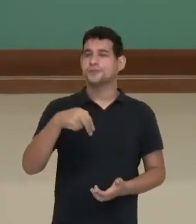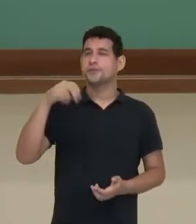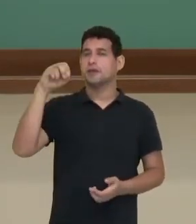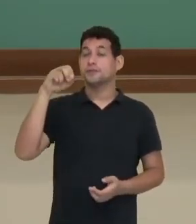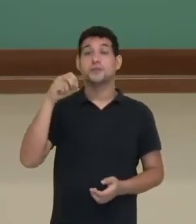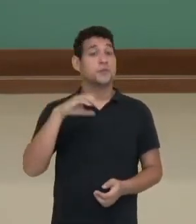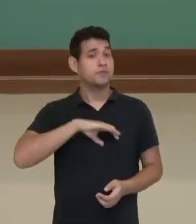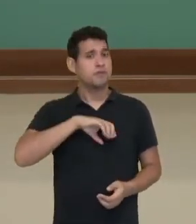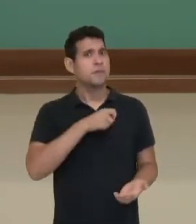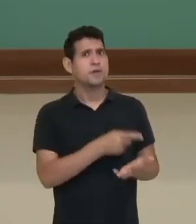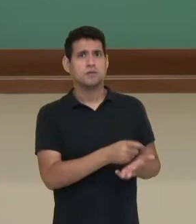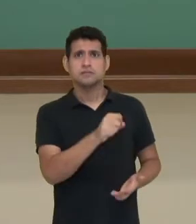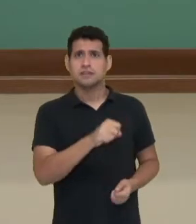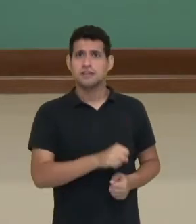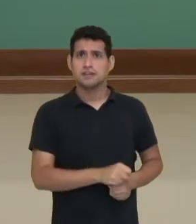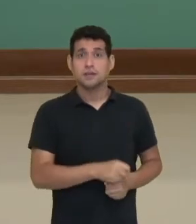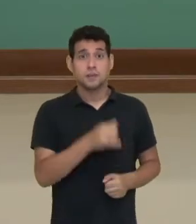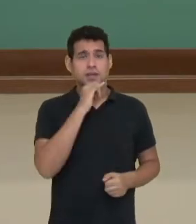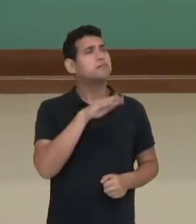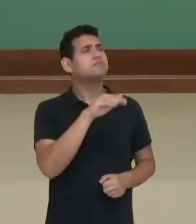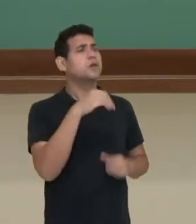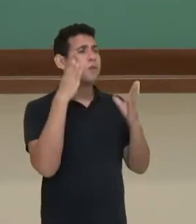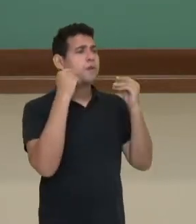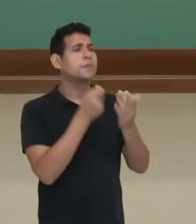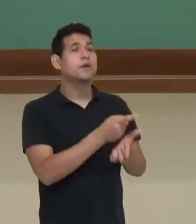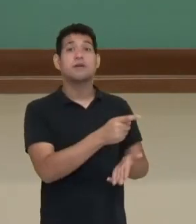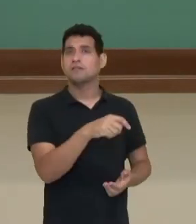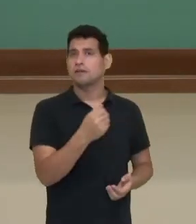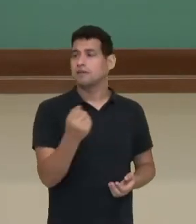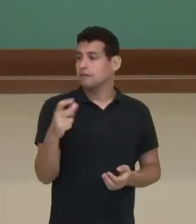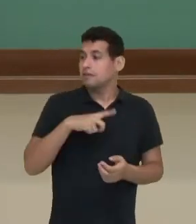pagou os holandeses para ter o território de volta, tá?